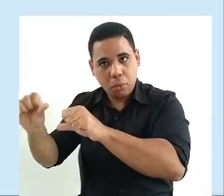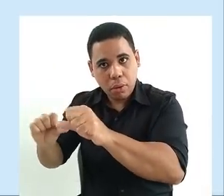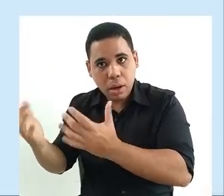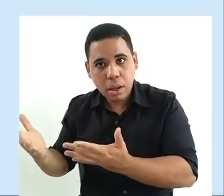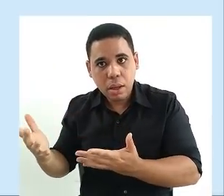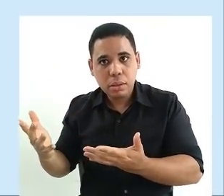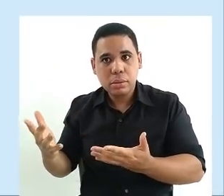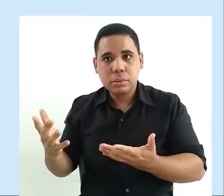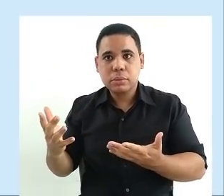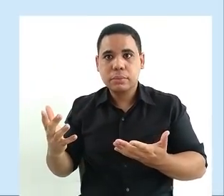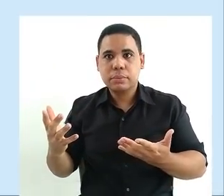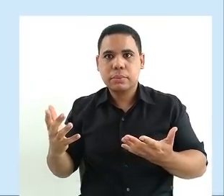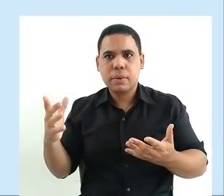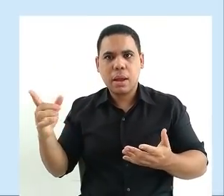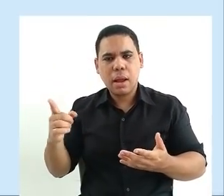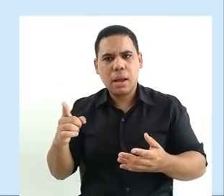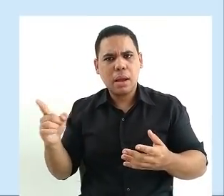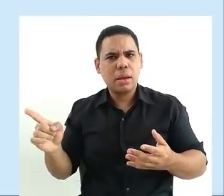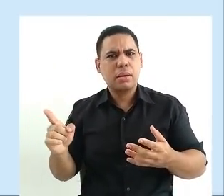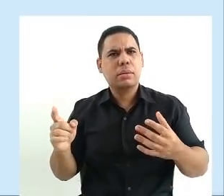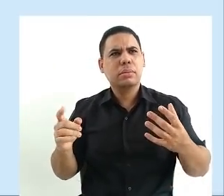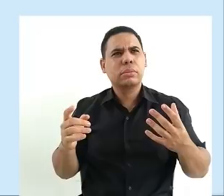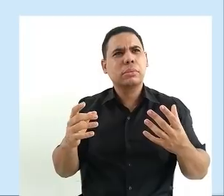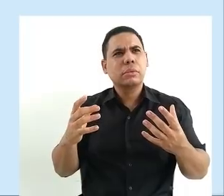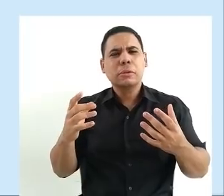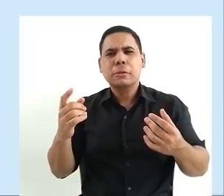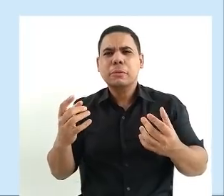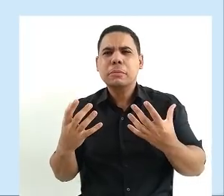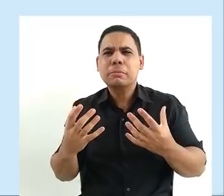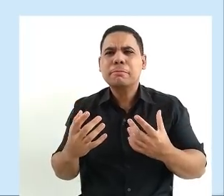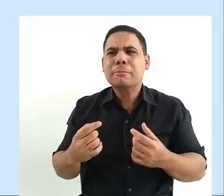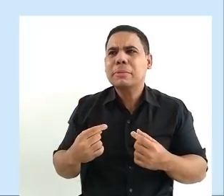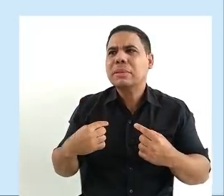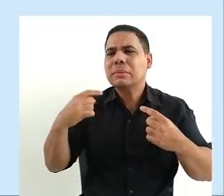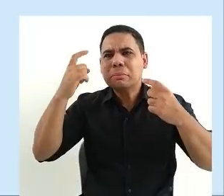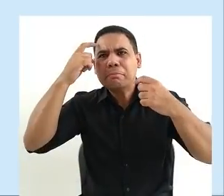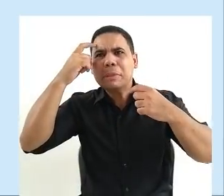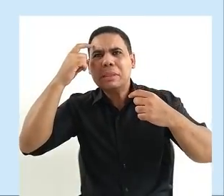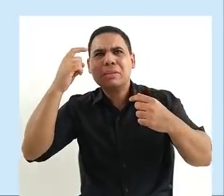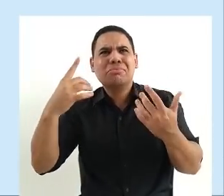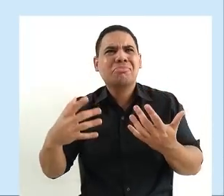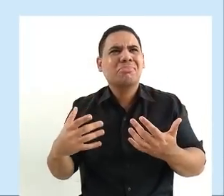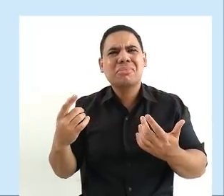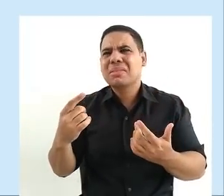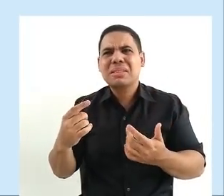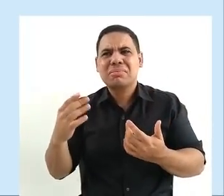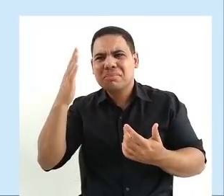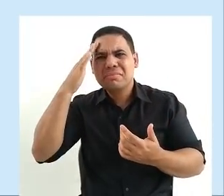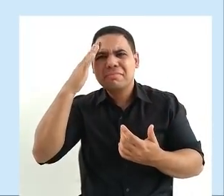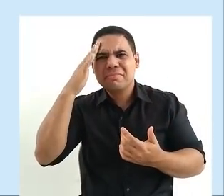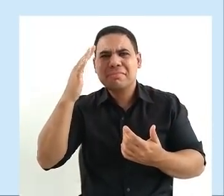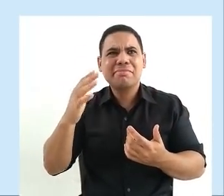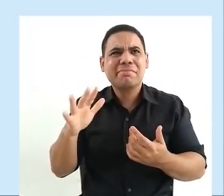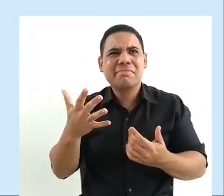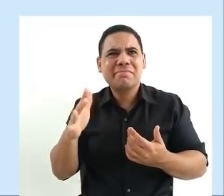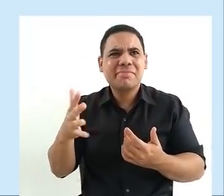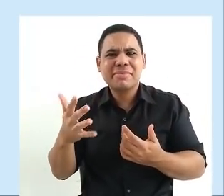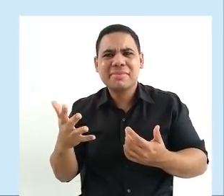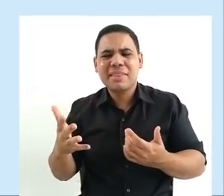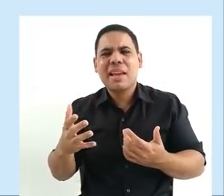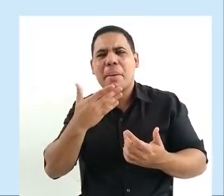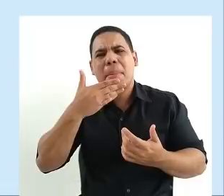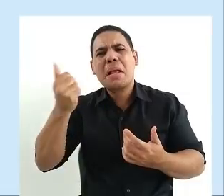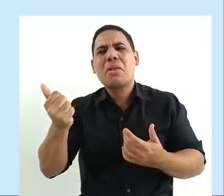meio num sentido de um paradoxo, que não entendia muito bem se era melhor permanecer com a primeira